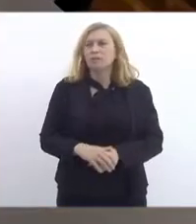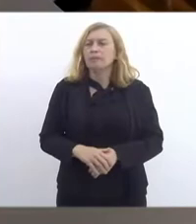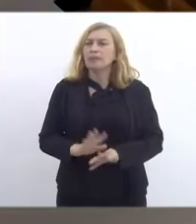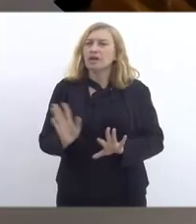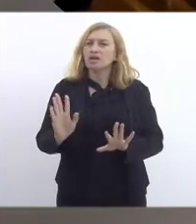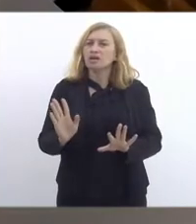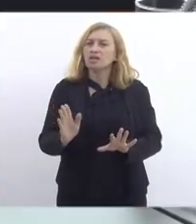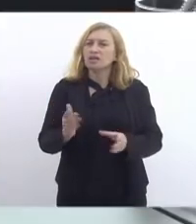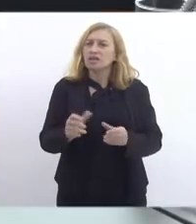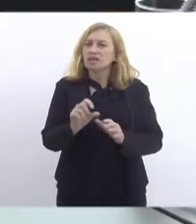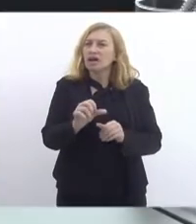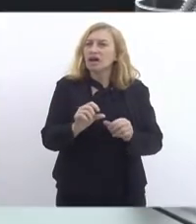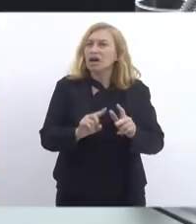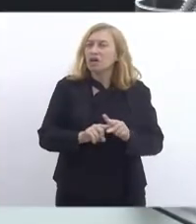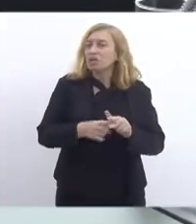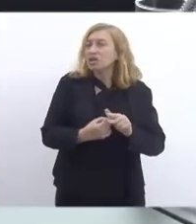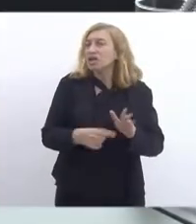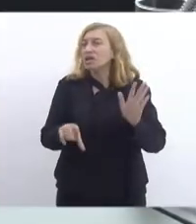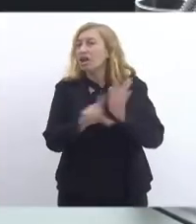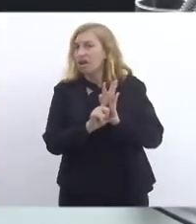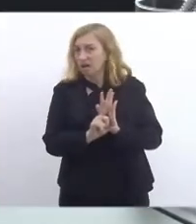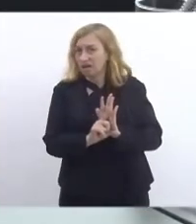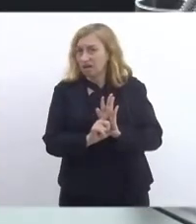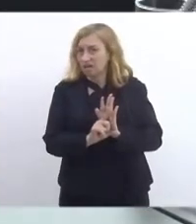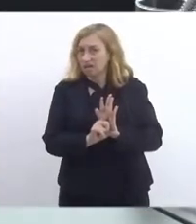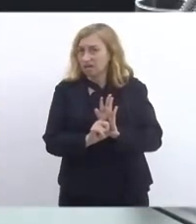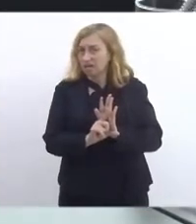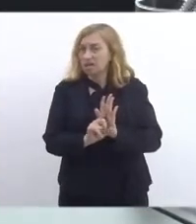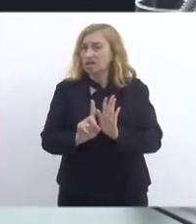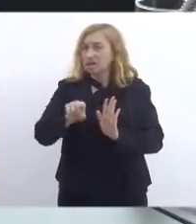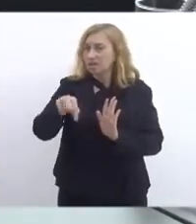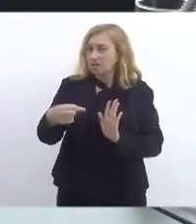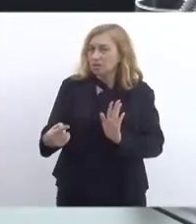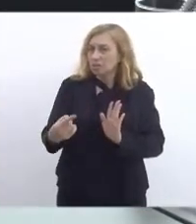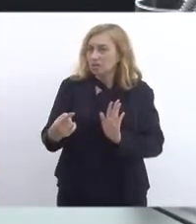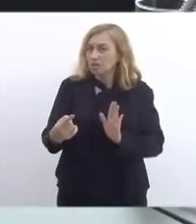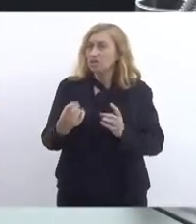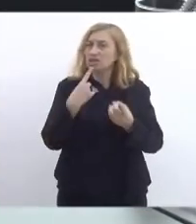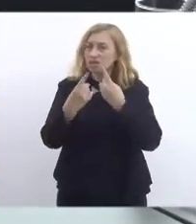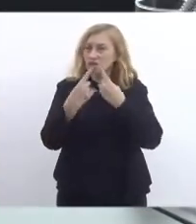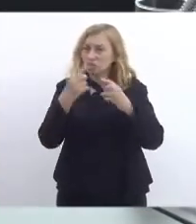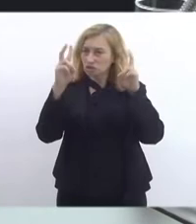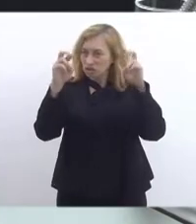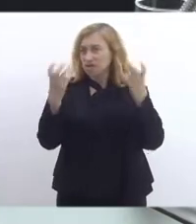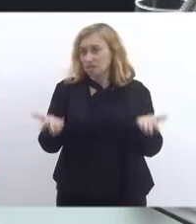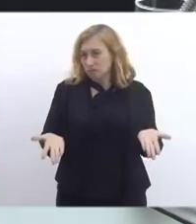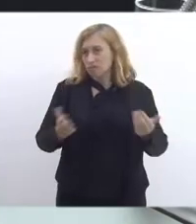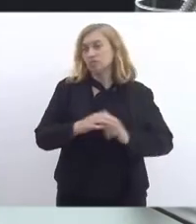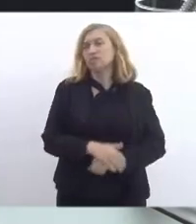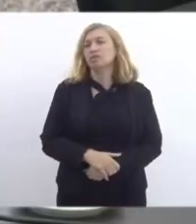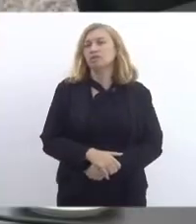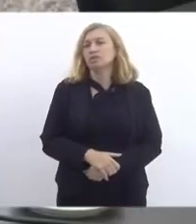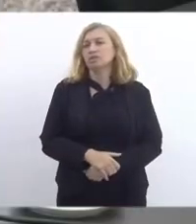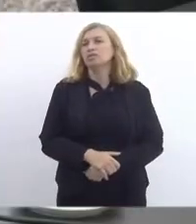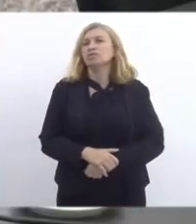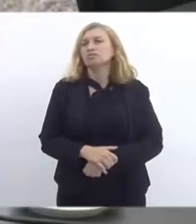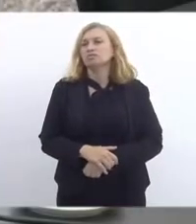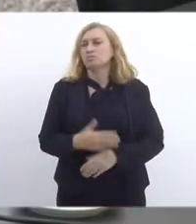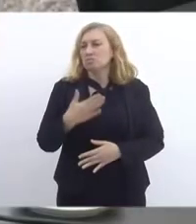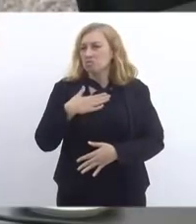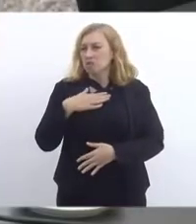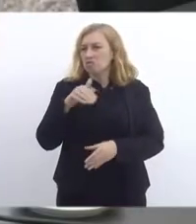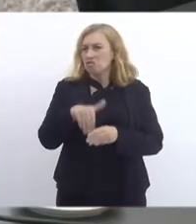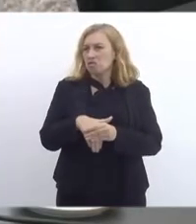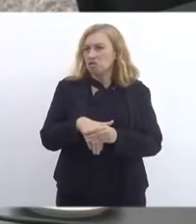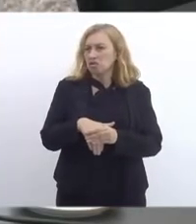está alterando a lei? Primeiro, acho que está alterando a lei na forma. E segundo, acho que o mérito tem que ser discutido dessa matéria. E aí, não que o meu voto seja... Sim,